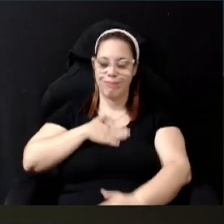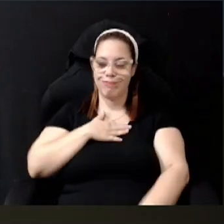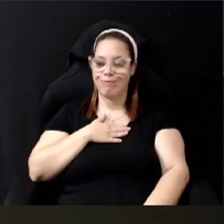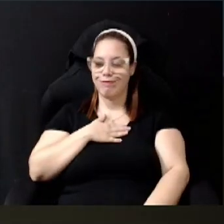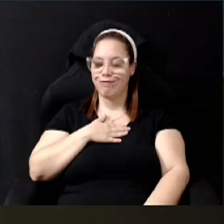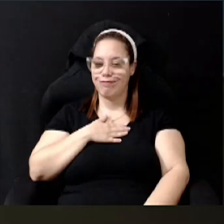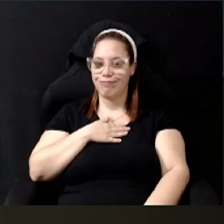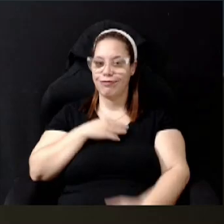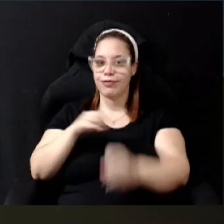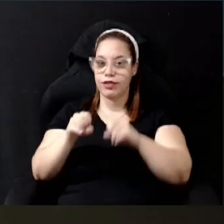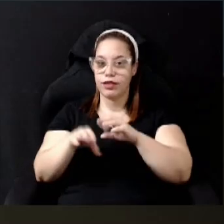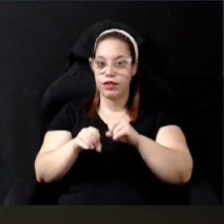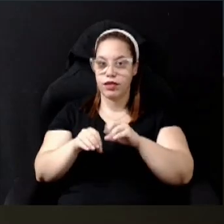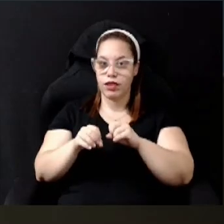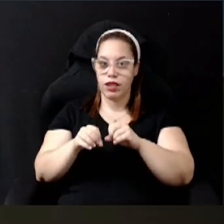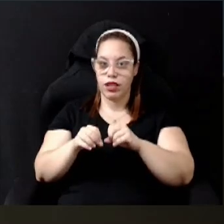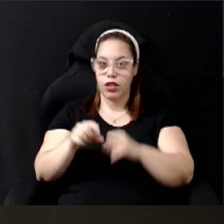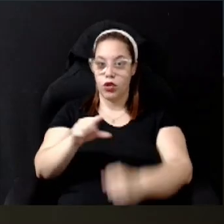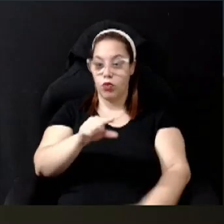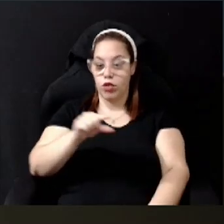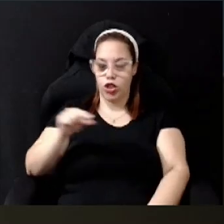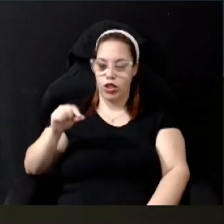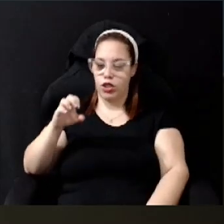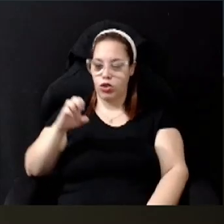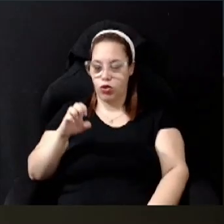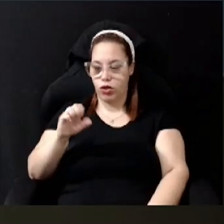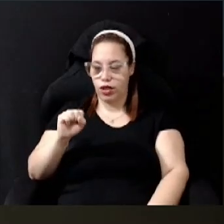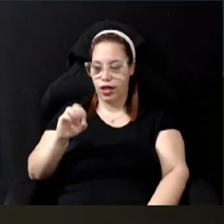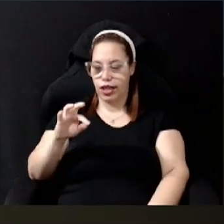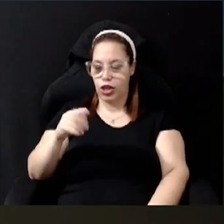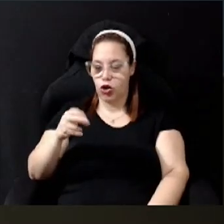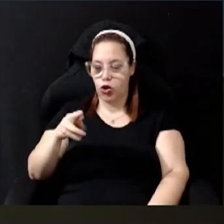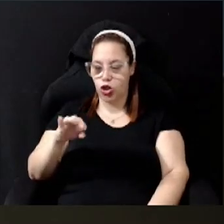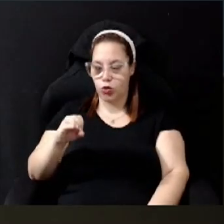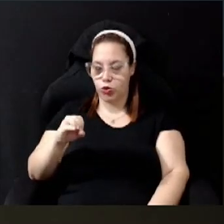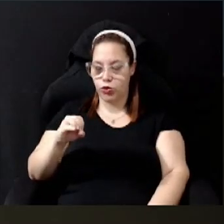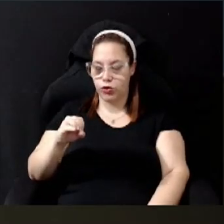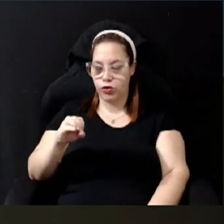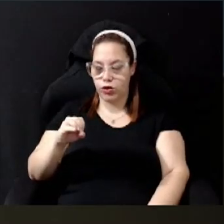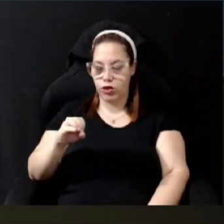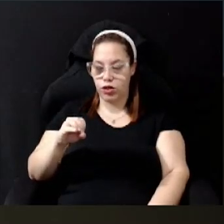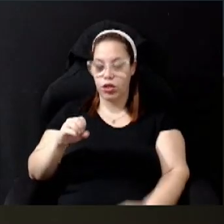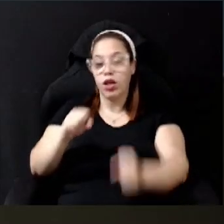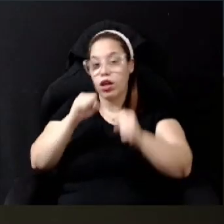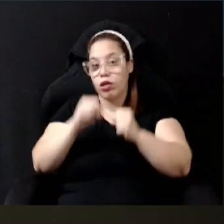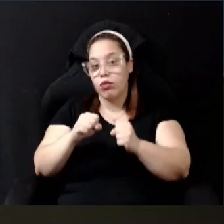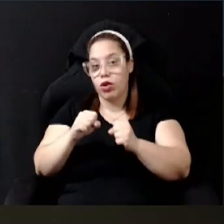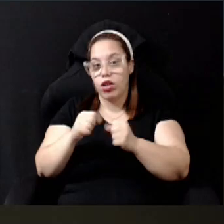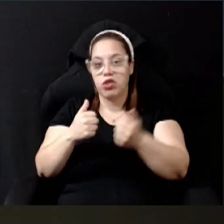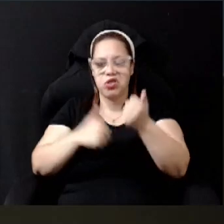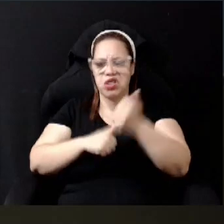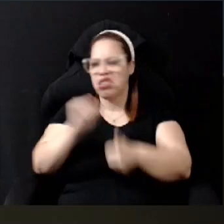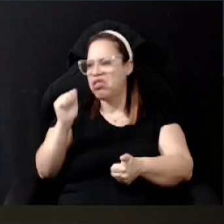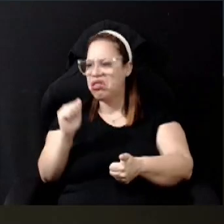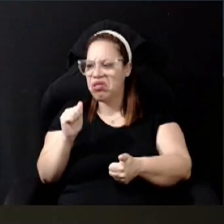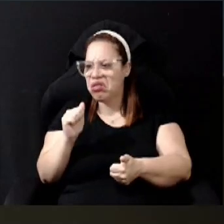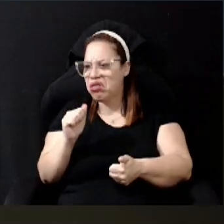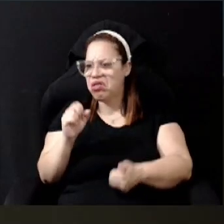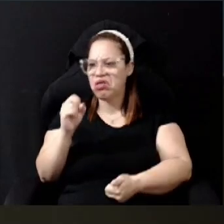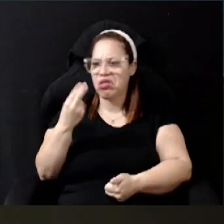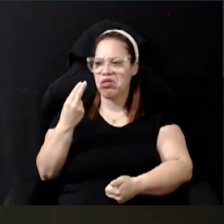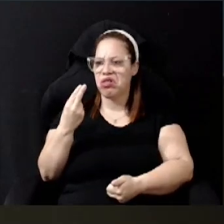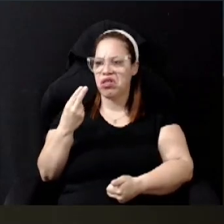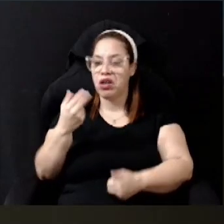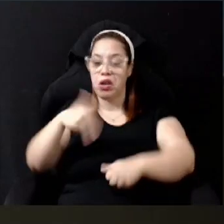ela nos tira do estereótipo, né? A gente, você só pode ser jogador, ou você só pode ser